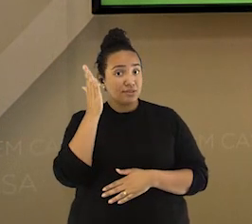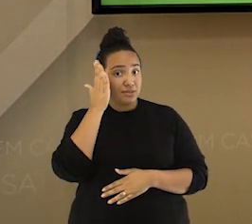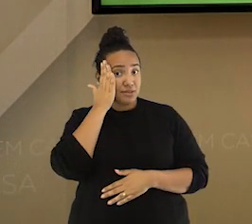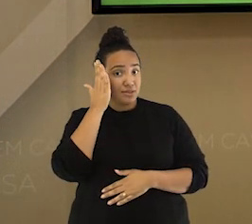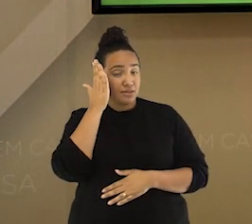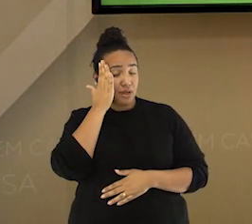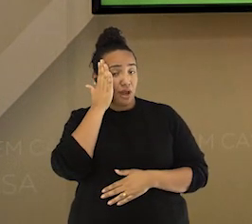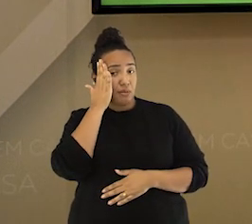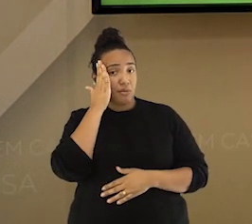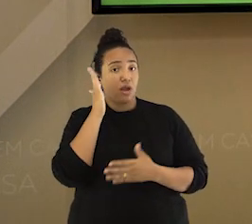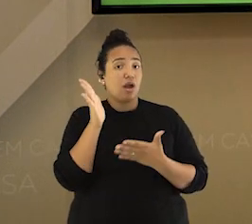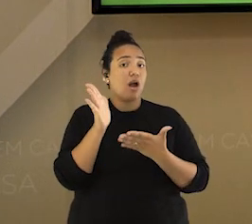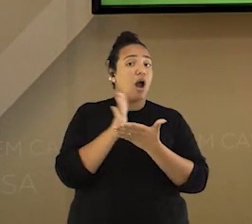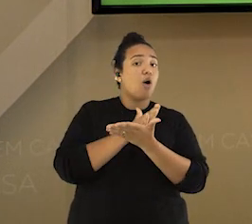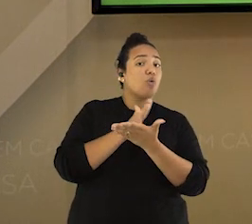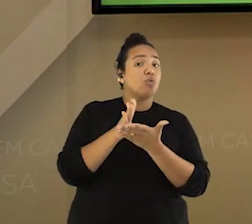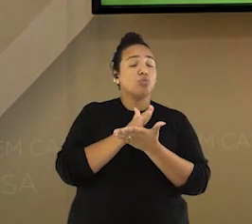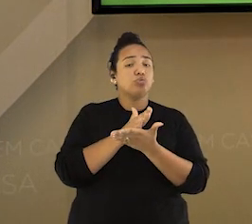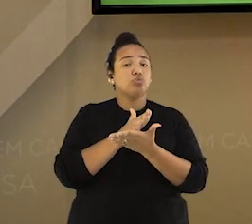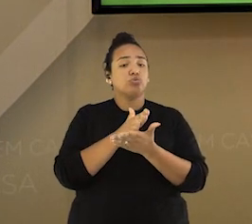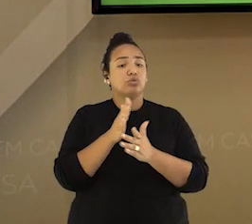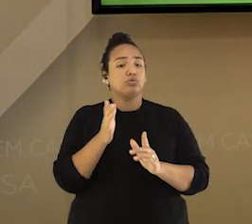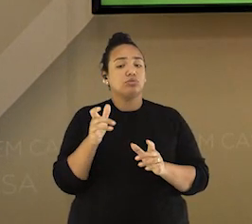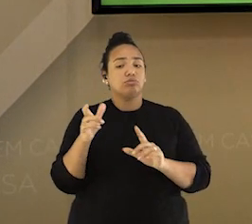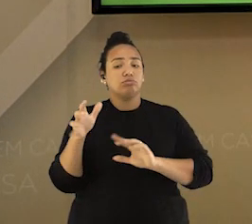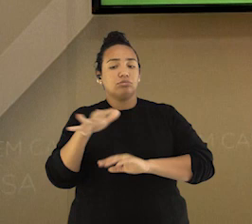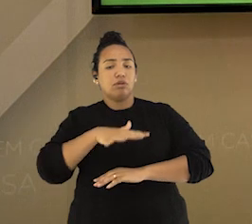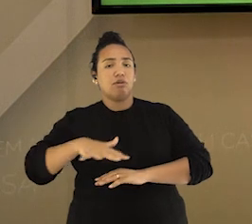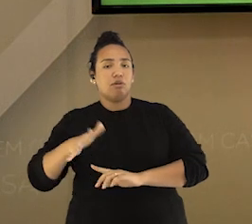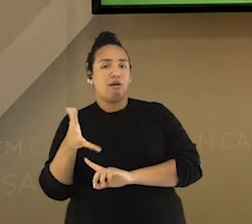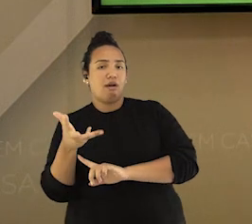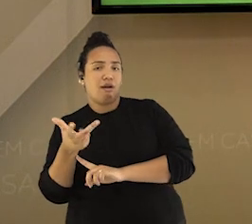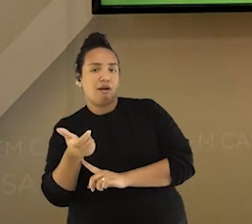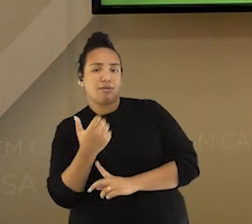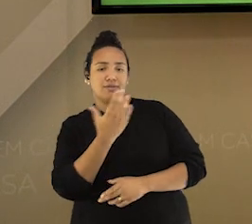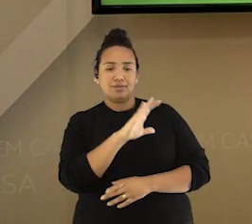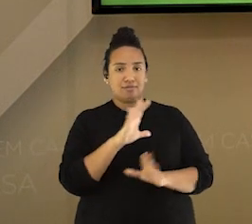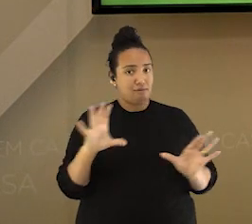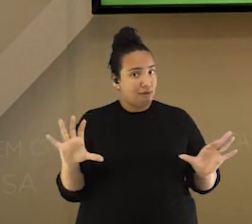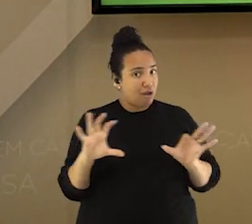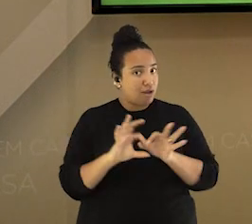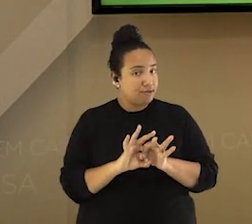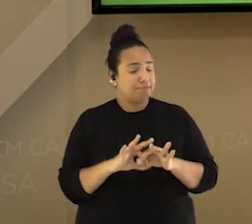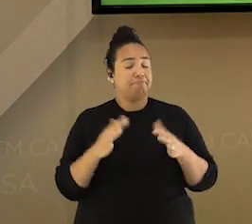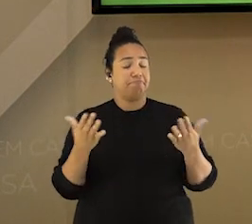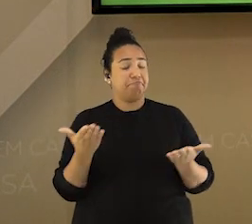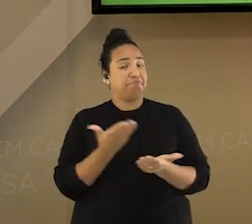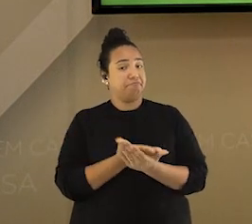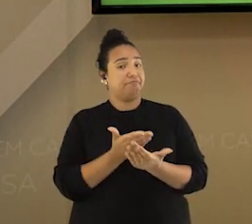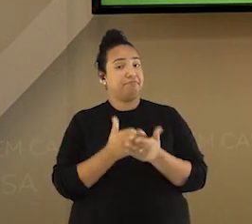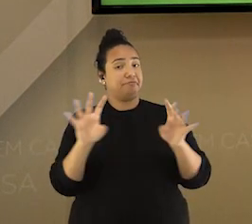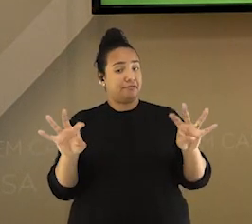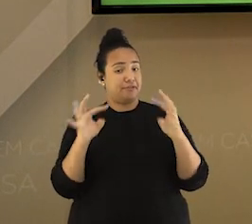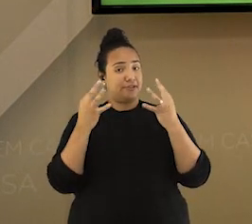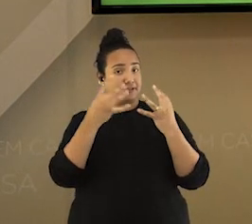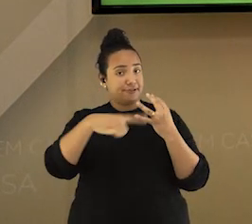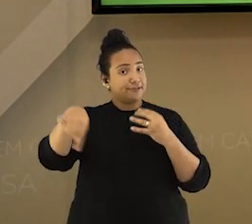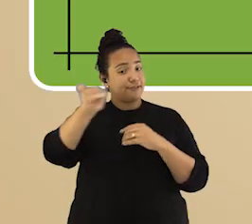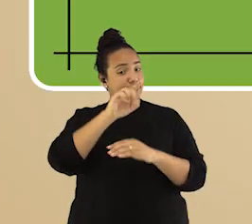enumerar alguns desses pontos? Fiquem conosco que eu tenho certeza que será incrível essas